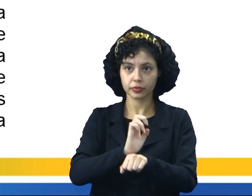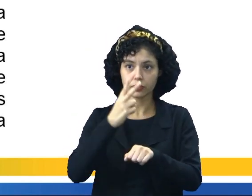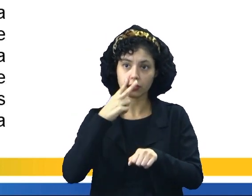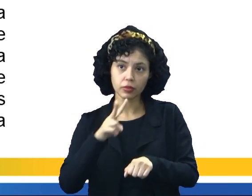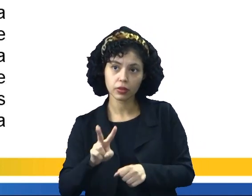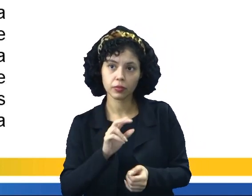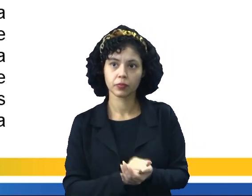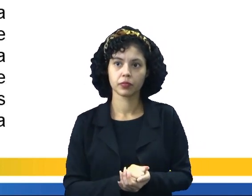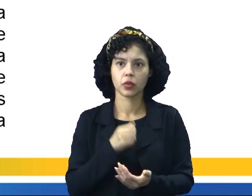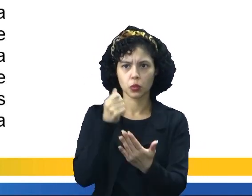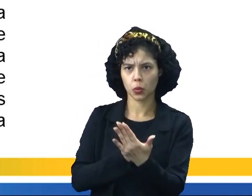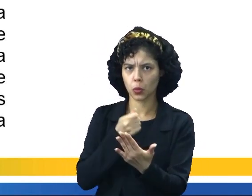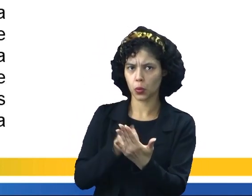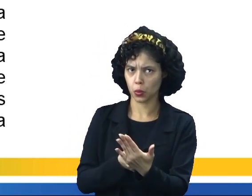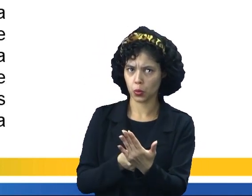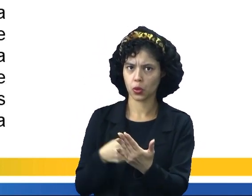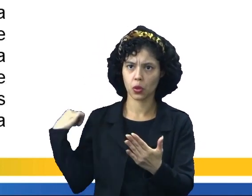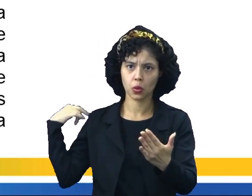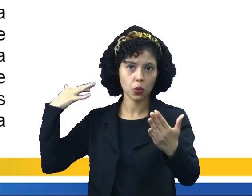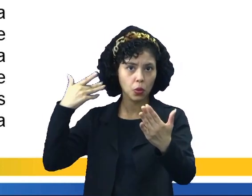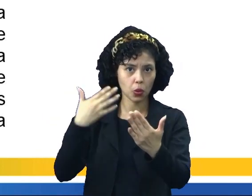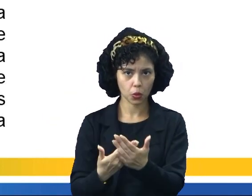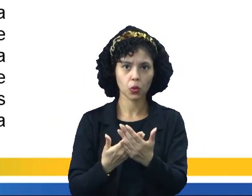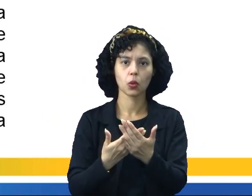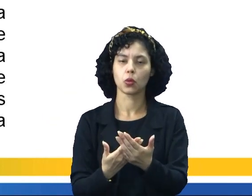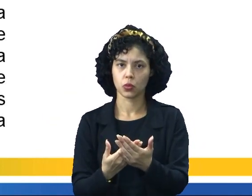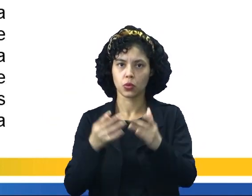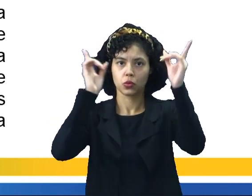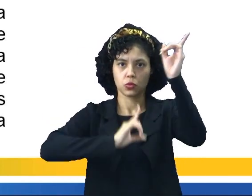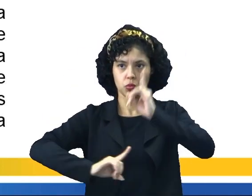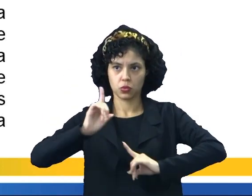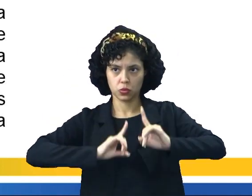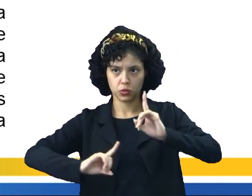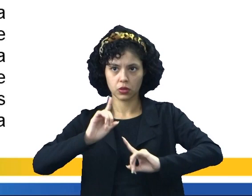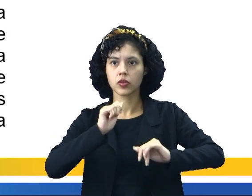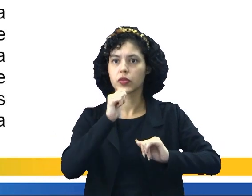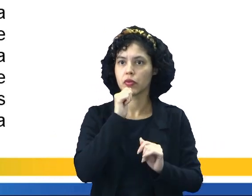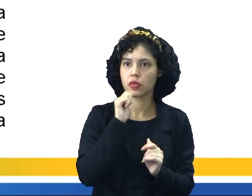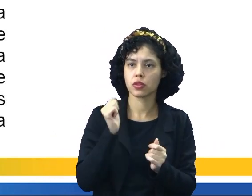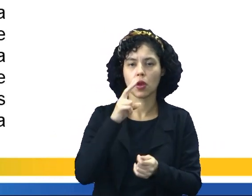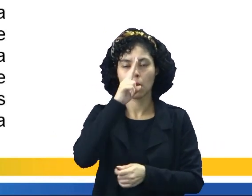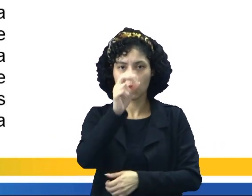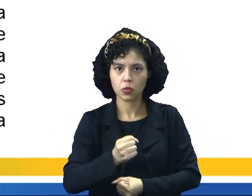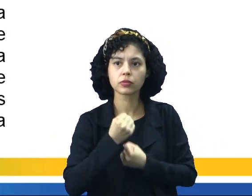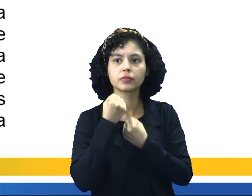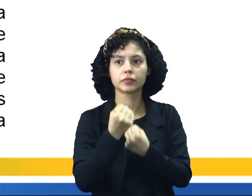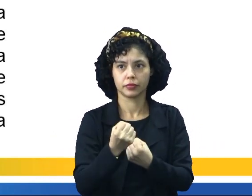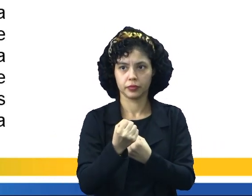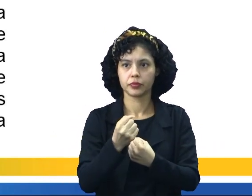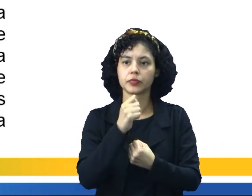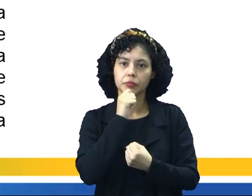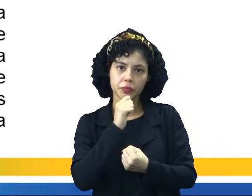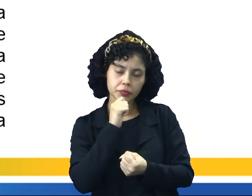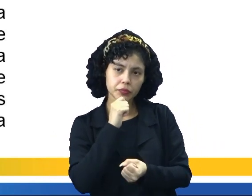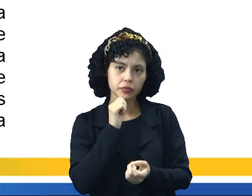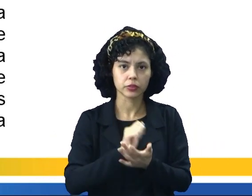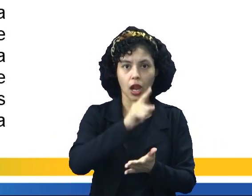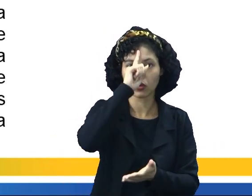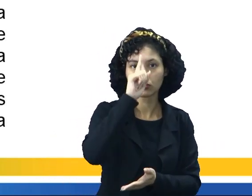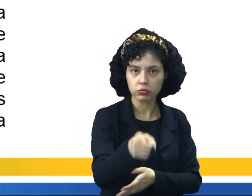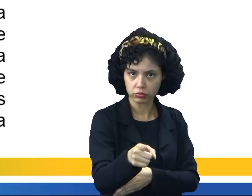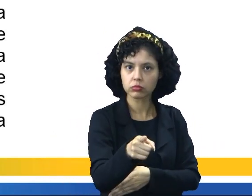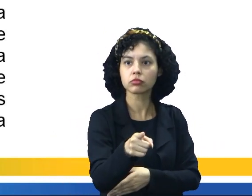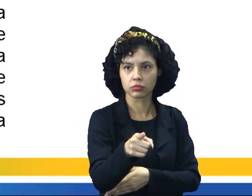seus súditos, né, como a encarnação dos deuses, o que concedia plenos poderes sobre sua cidade. Essa autoridade de